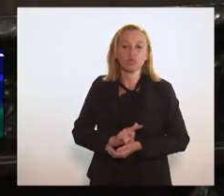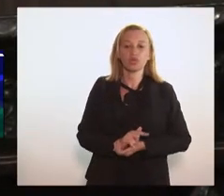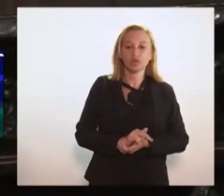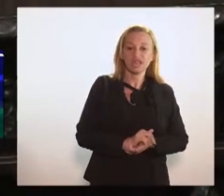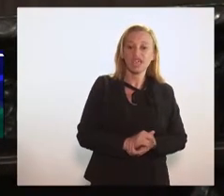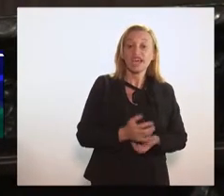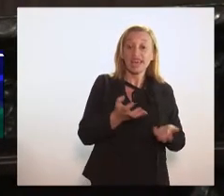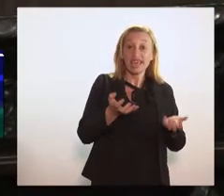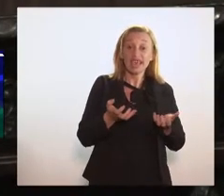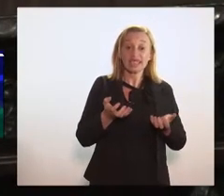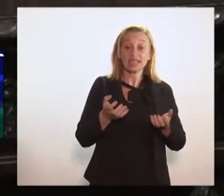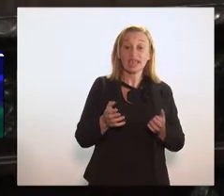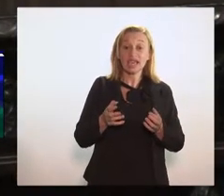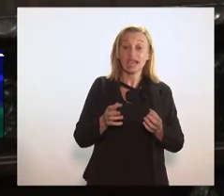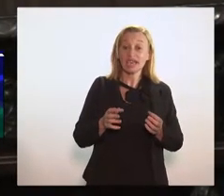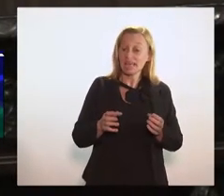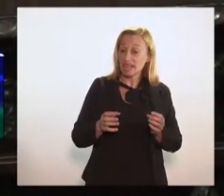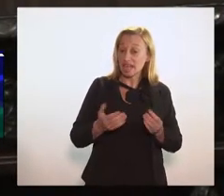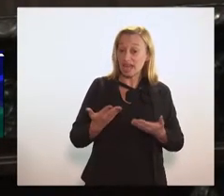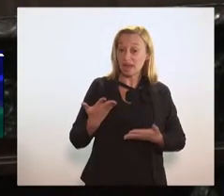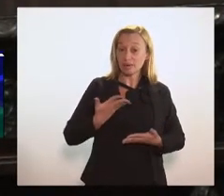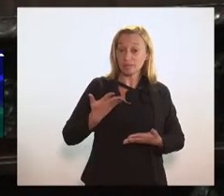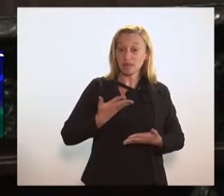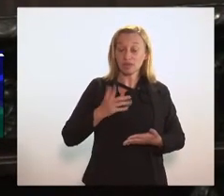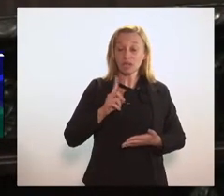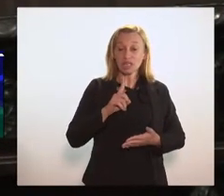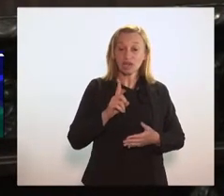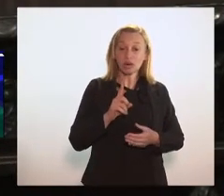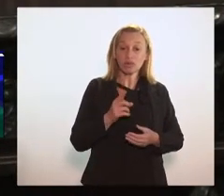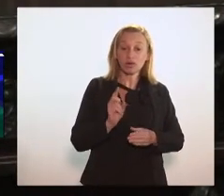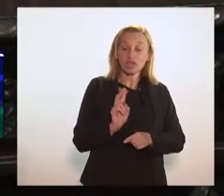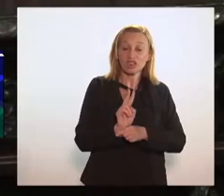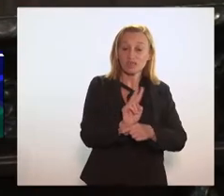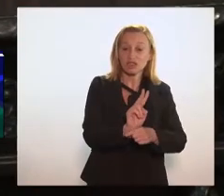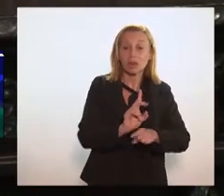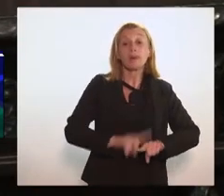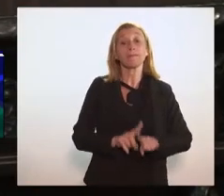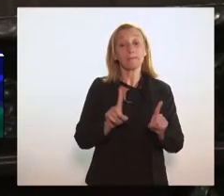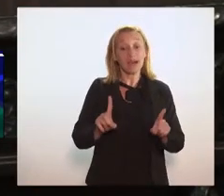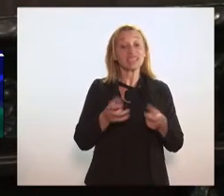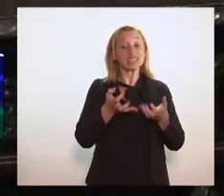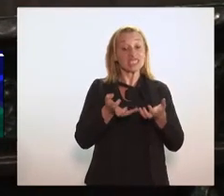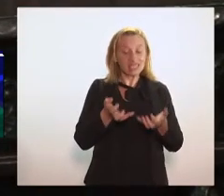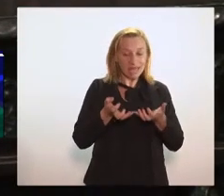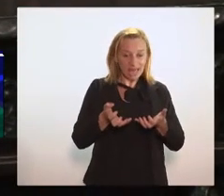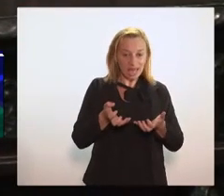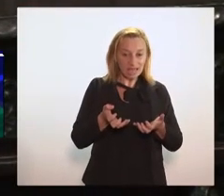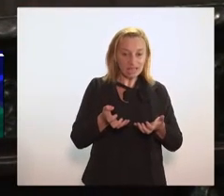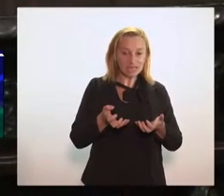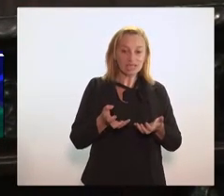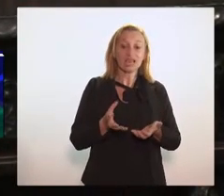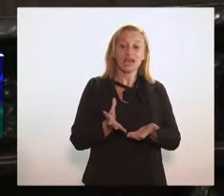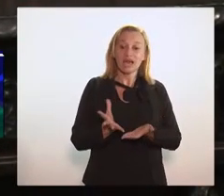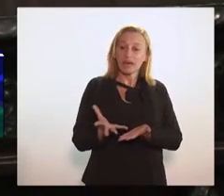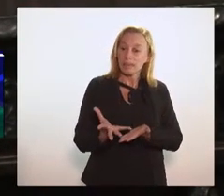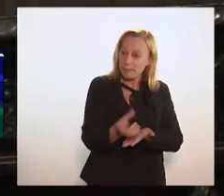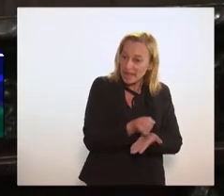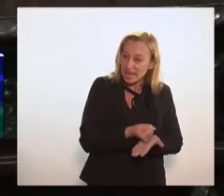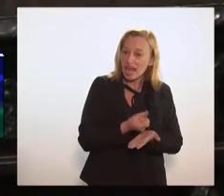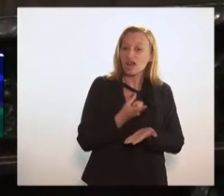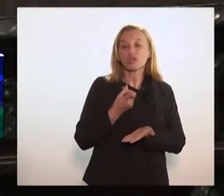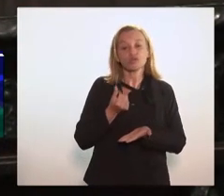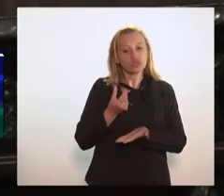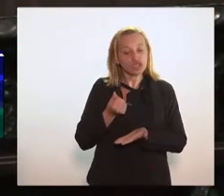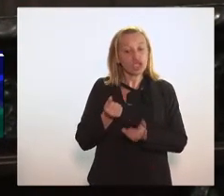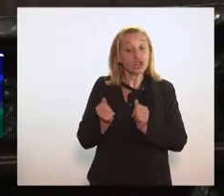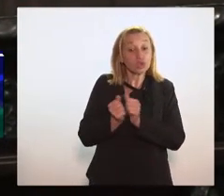quer ser aquele sócio que não investiu, mas que quer participar do lucro juntamente